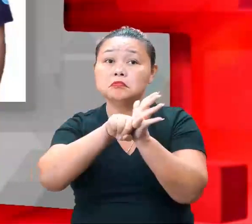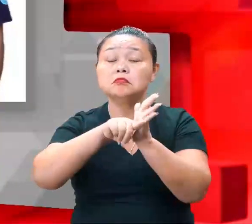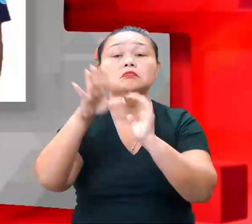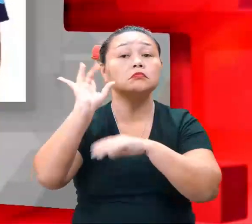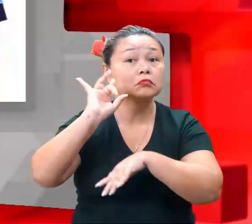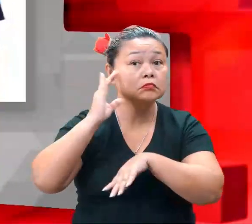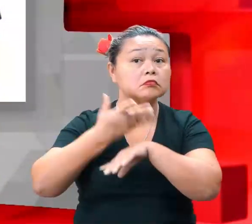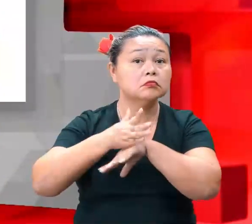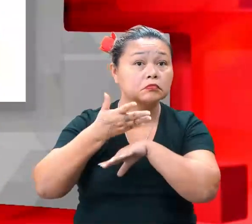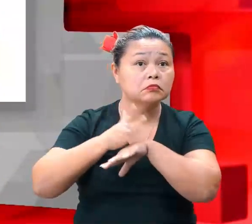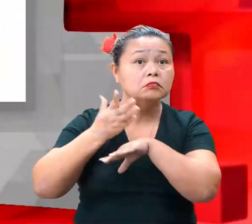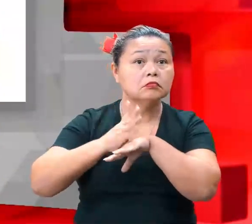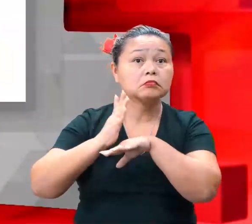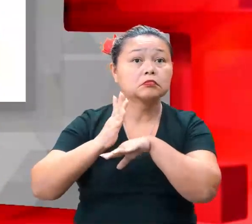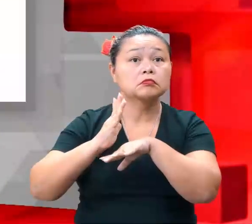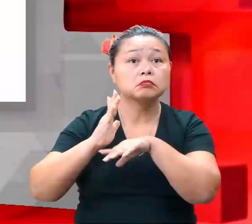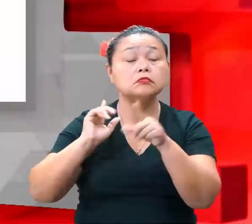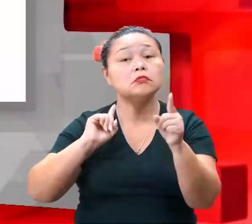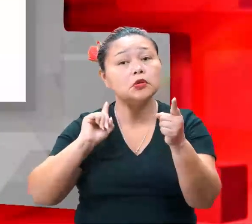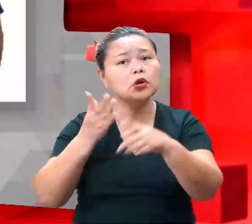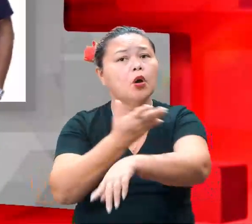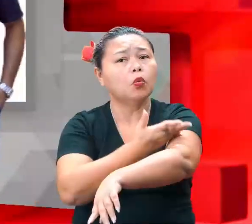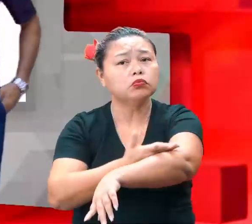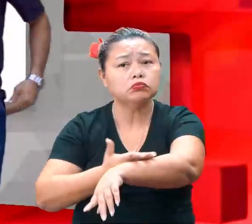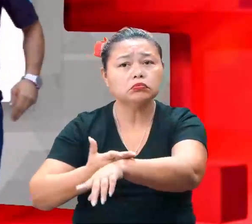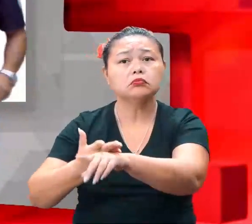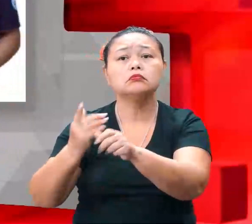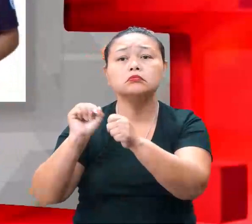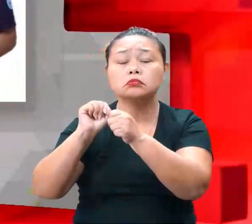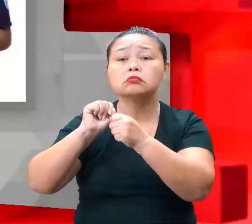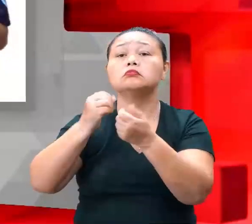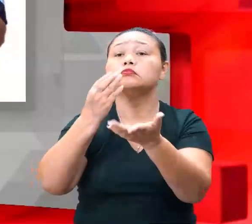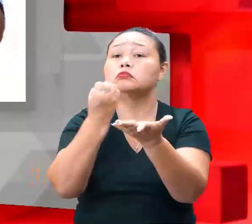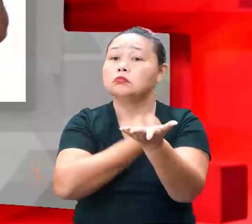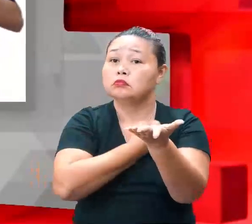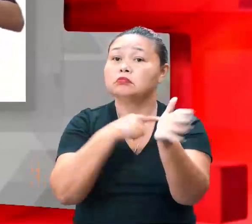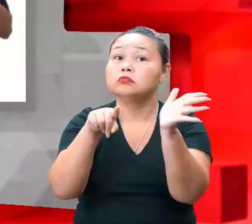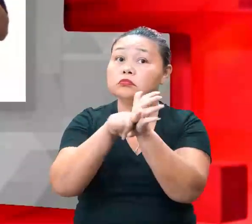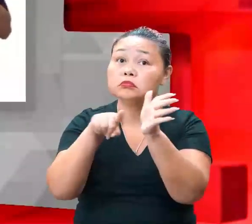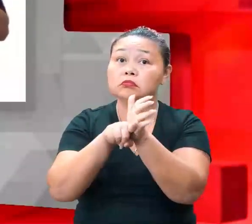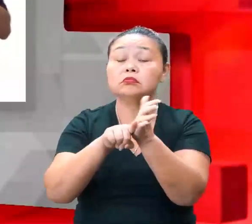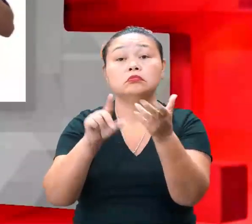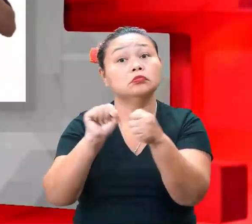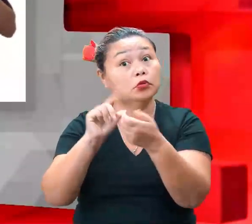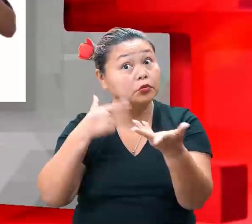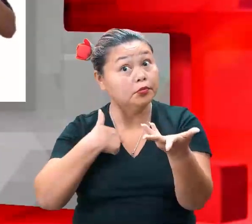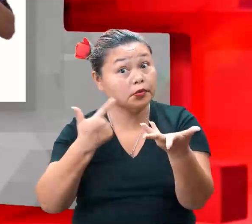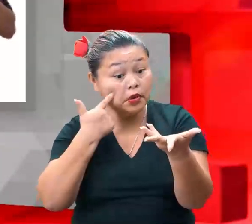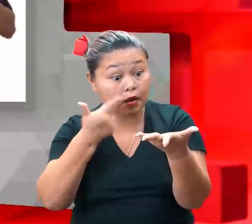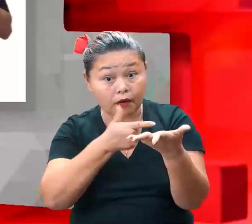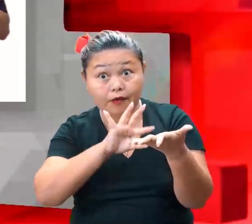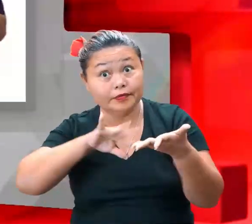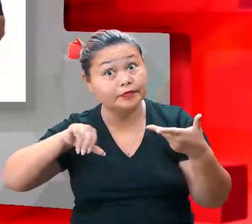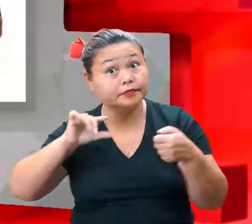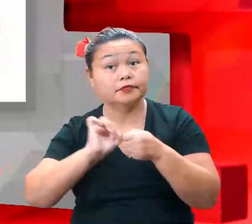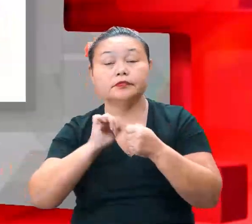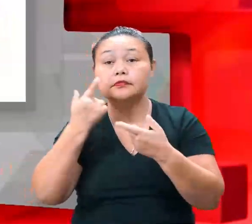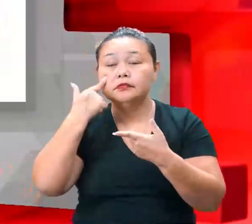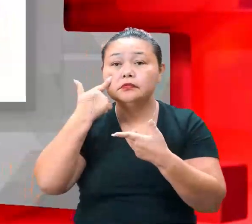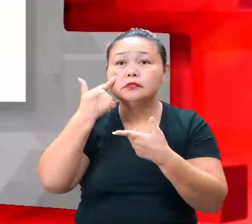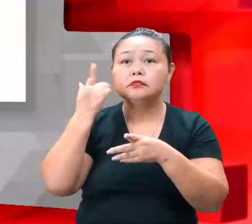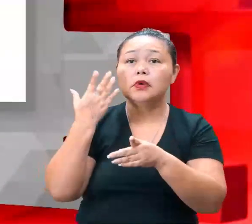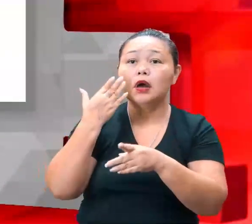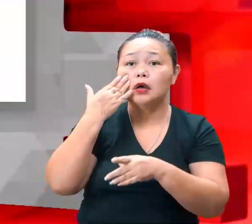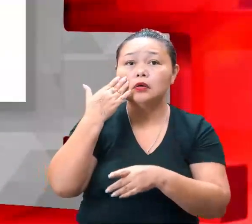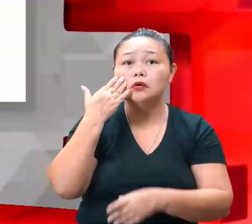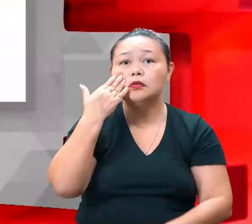né? Esse hábito aí de trabalhar com os números negativos que a maioria quer fugir. Até para enxergar a reta ou a reta não,